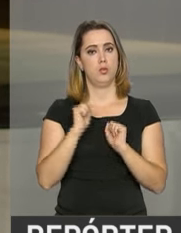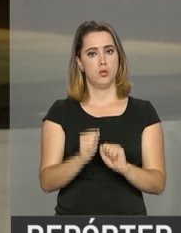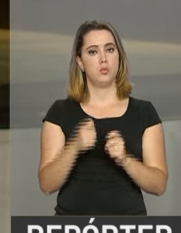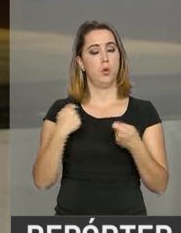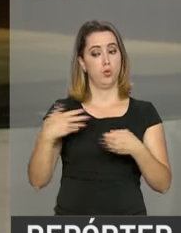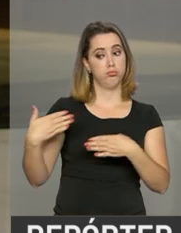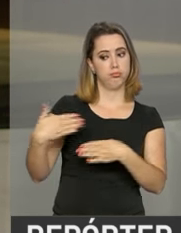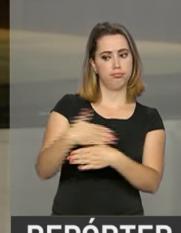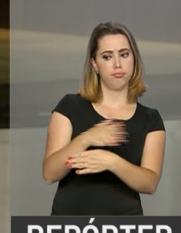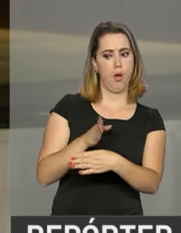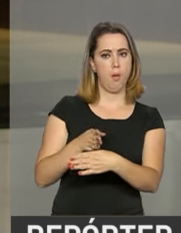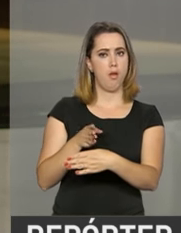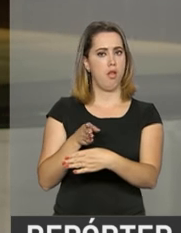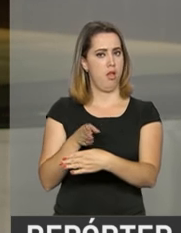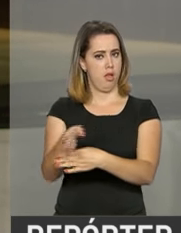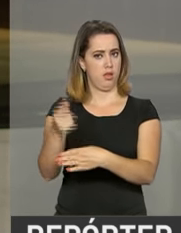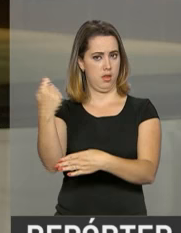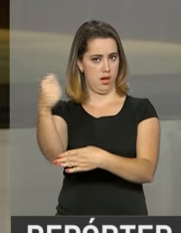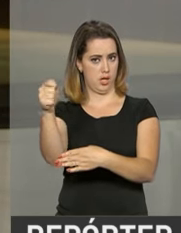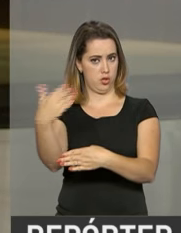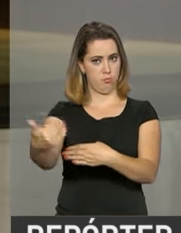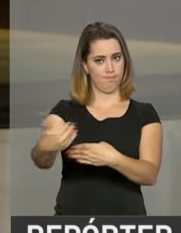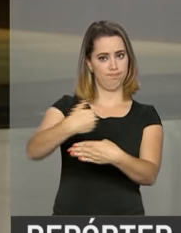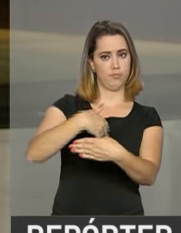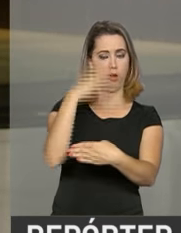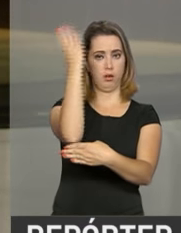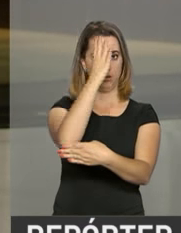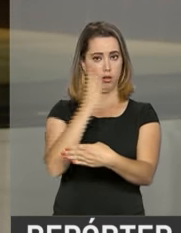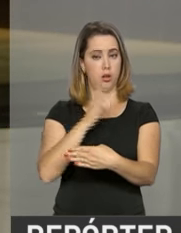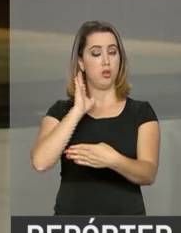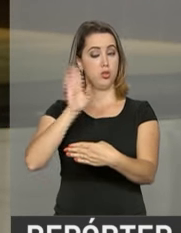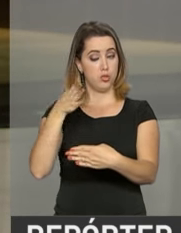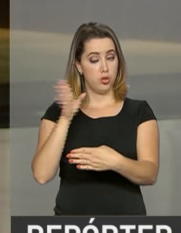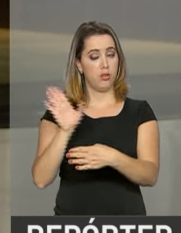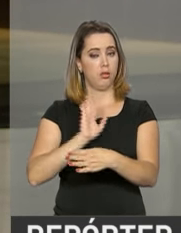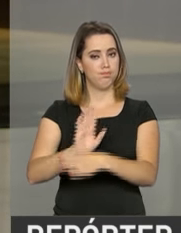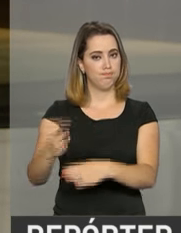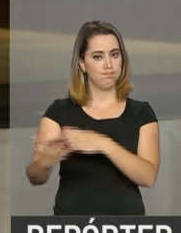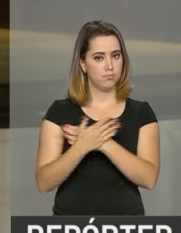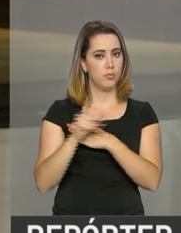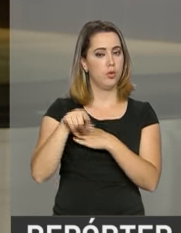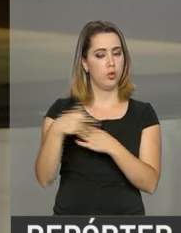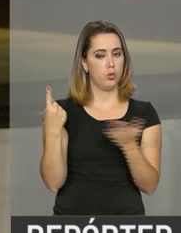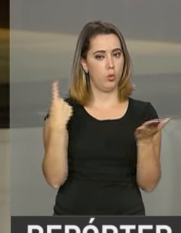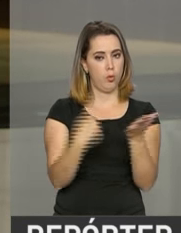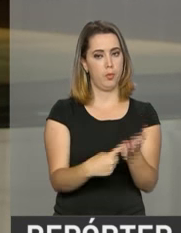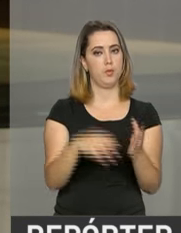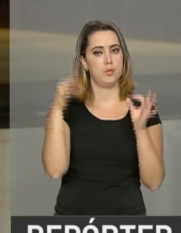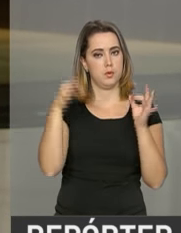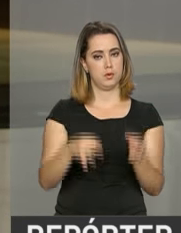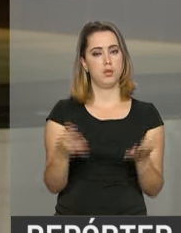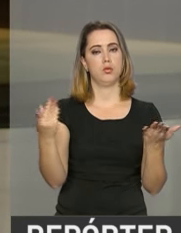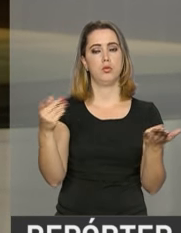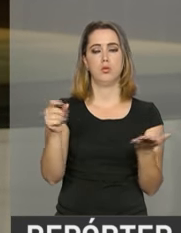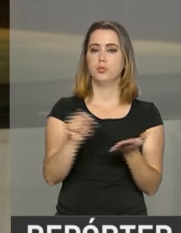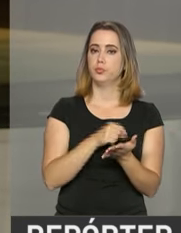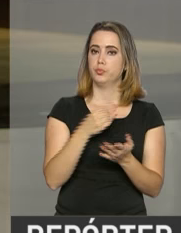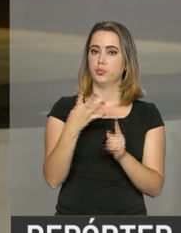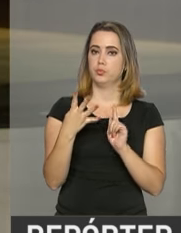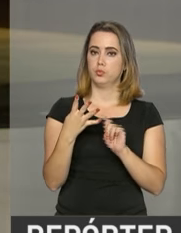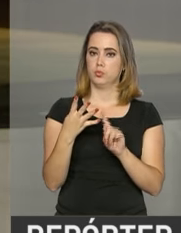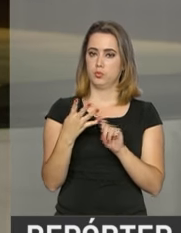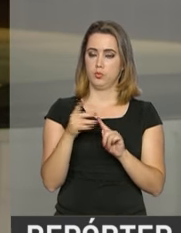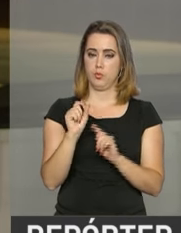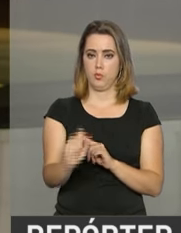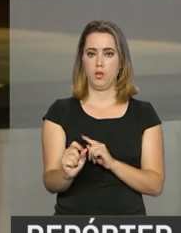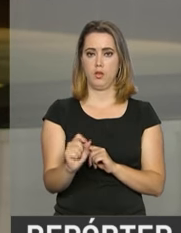emergência esta cooperação já existe e foi reforçada nesta terça-feira aqui no Palácio do Planalto e o quarto